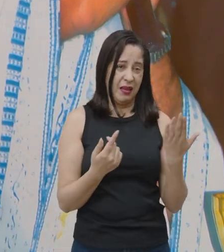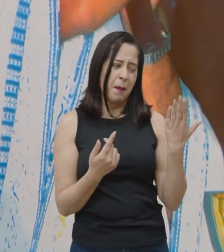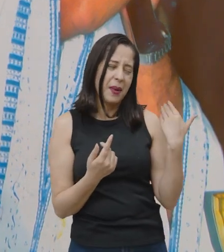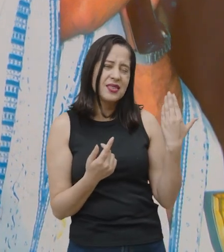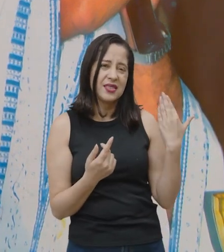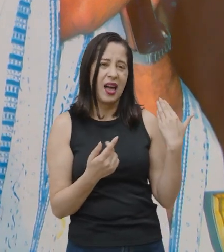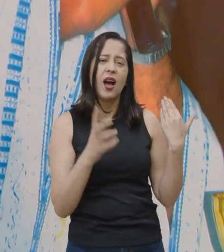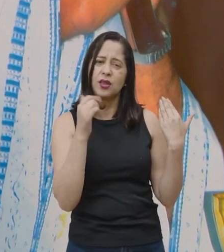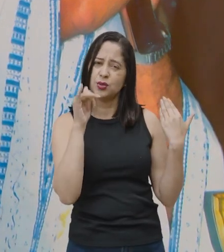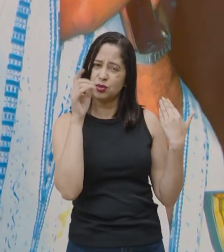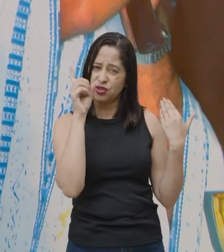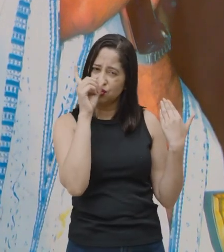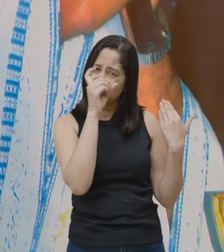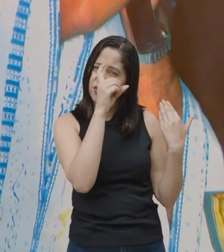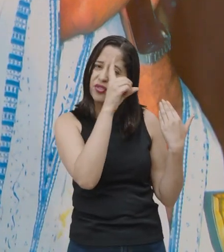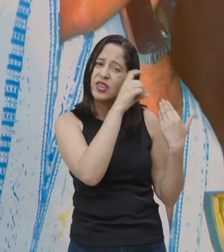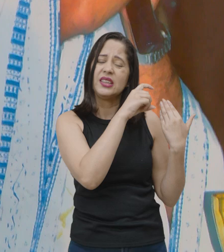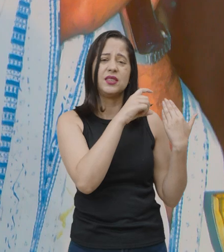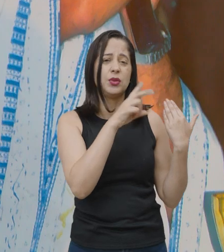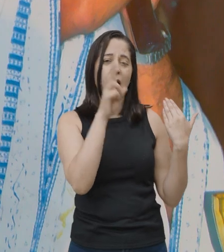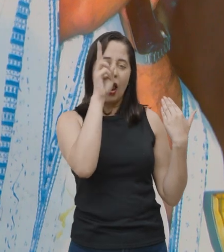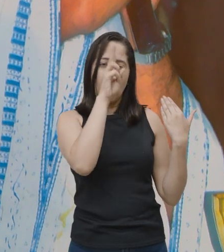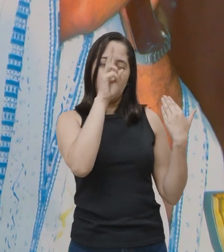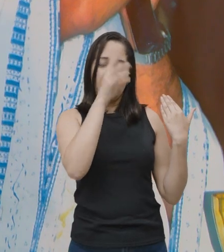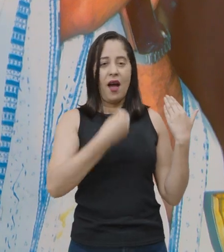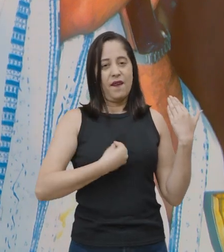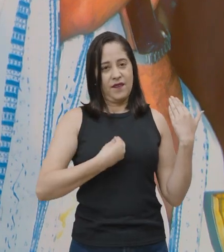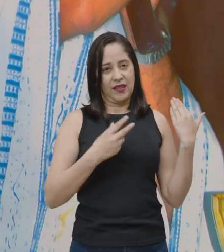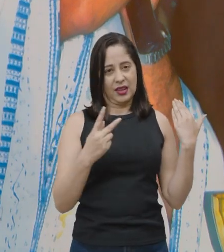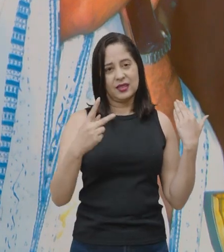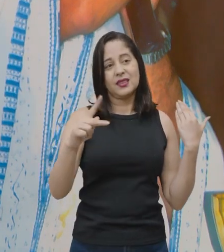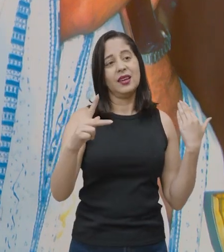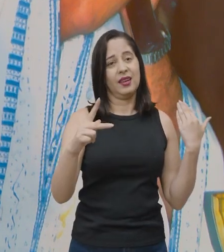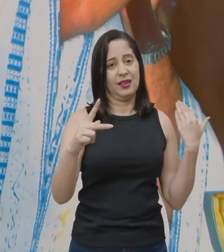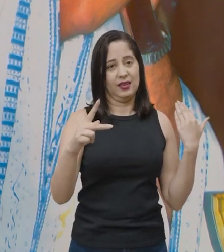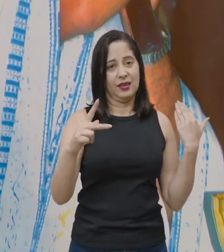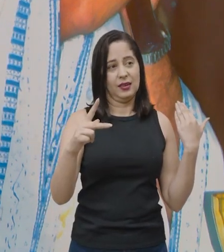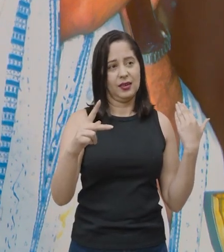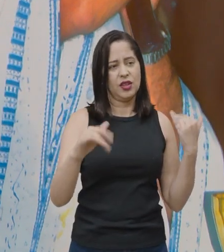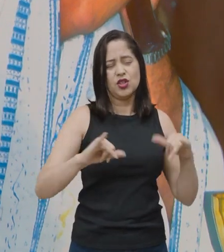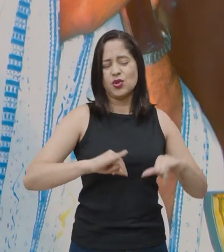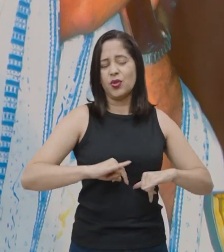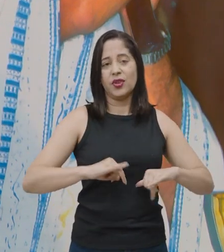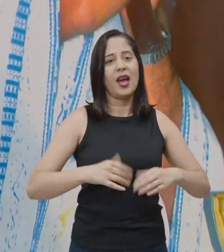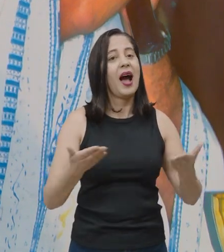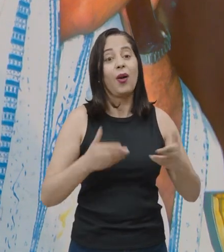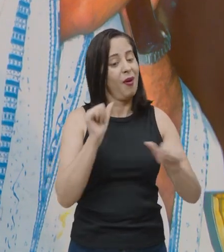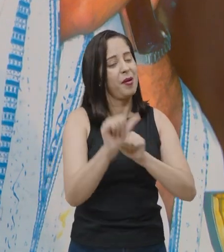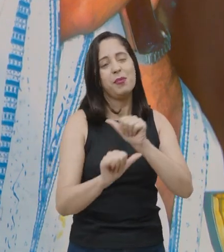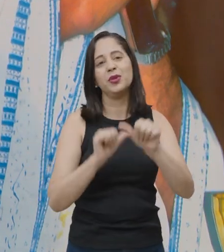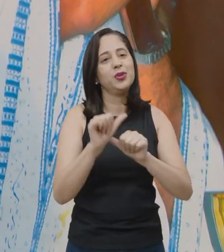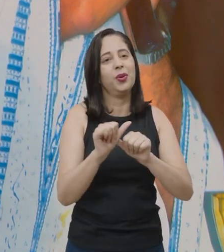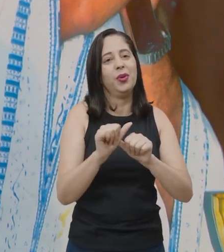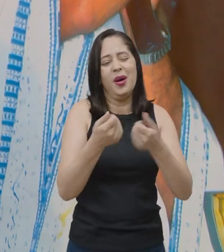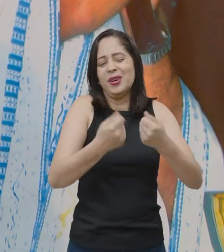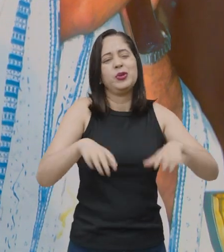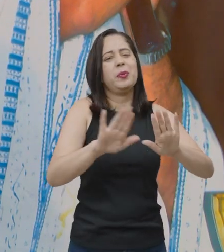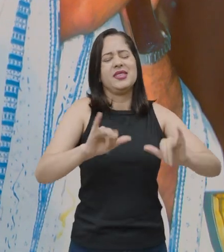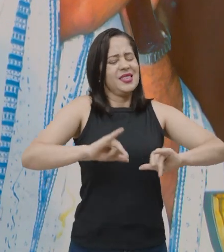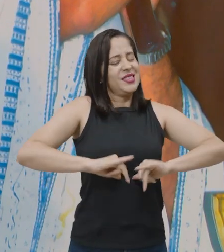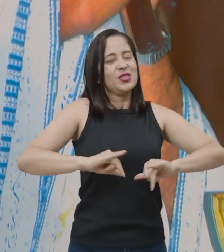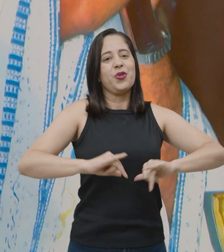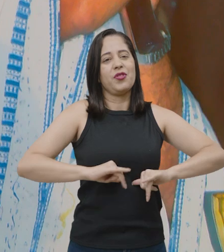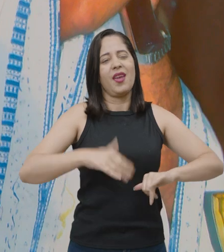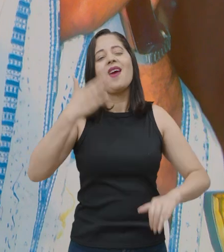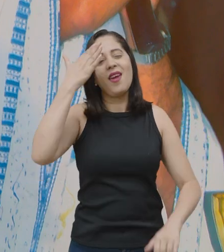no início, era muito difícil para a gente lembrar, né, dele e a gente só sofria. Hoje não precisamos sofrer.